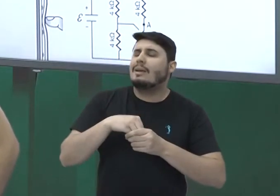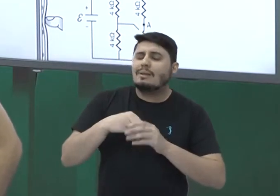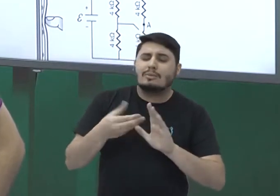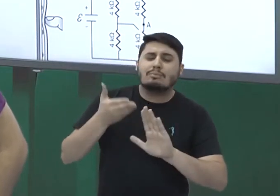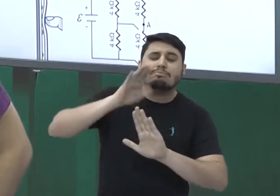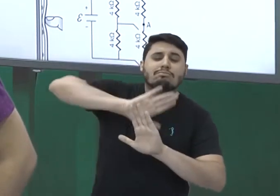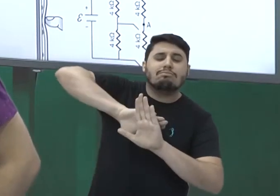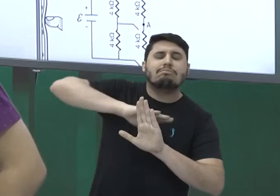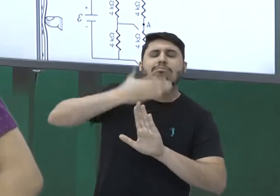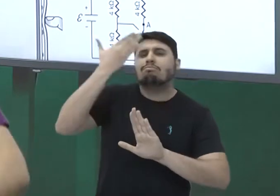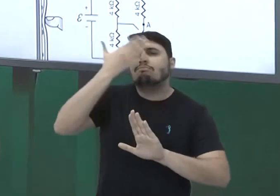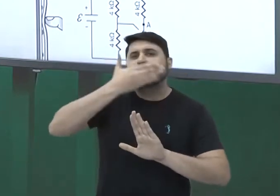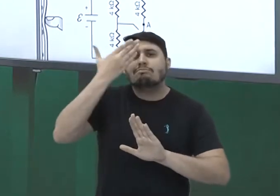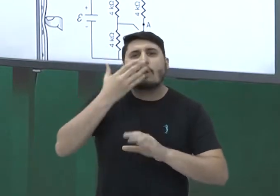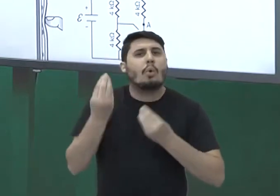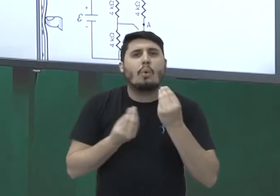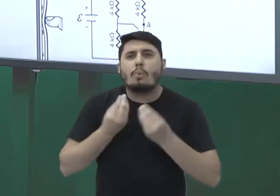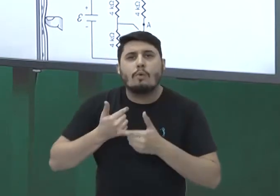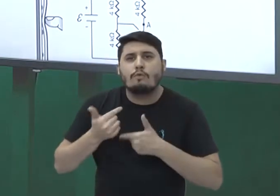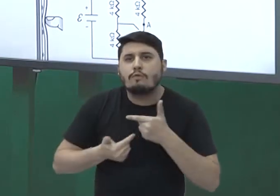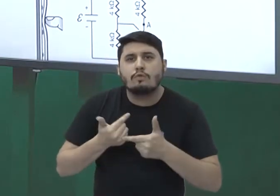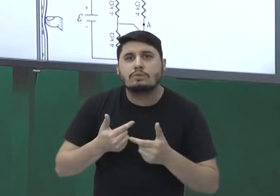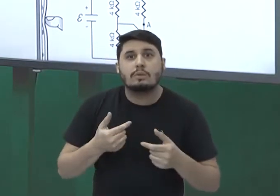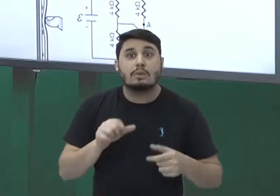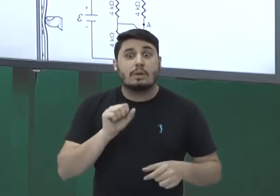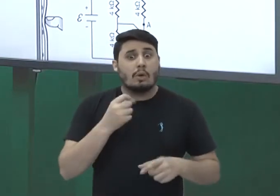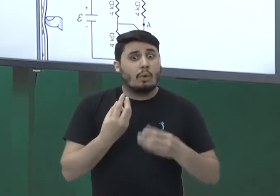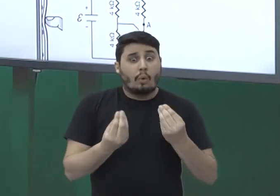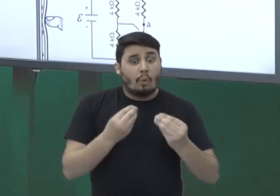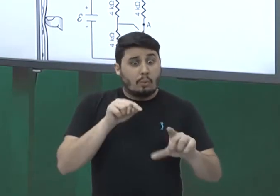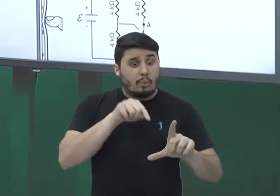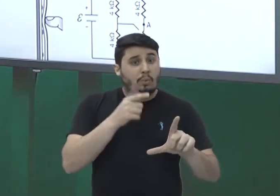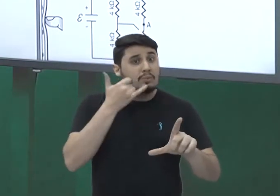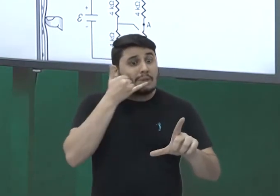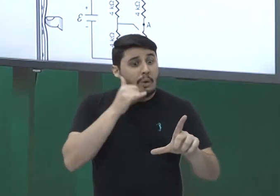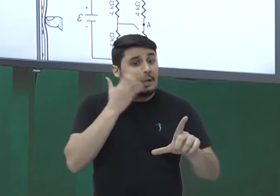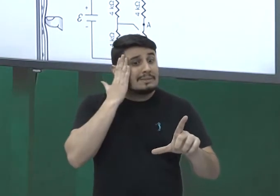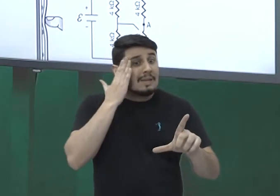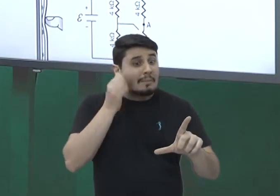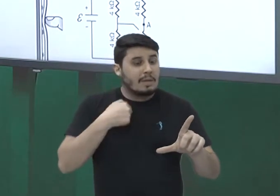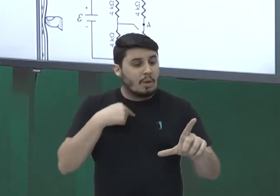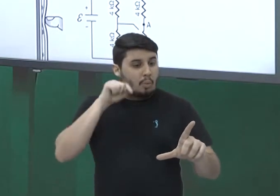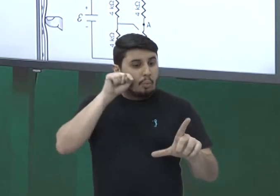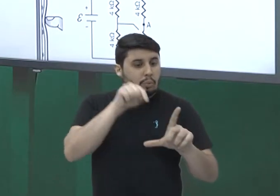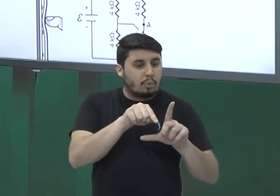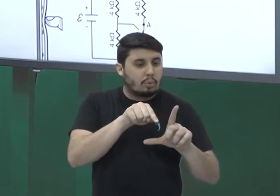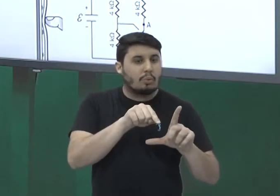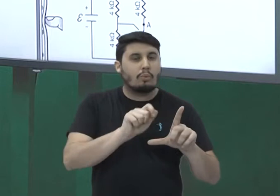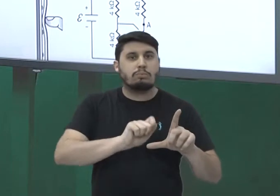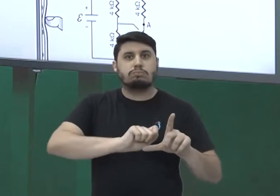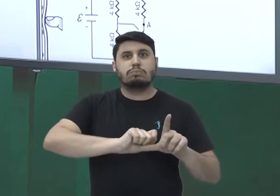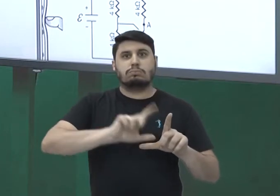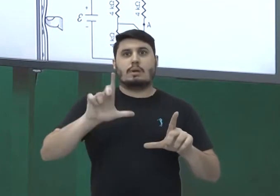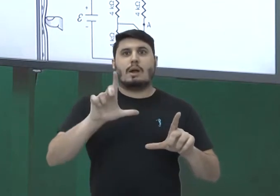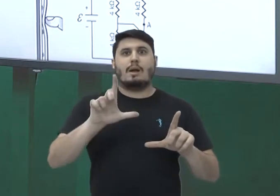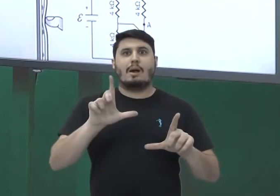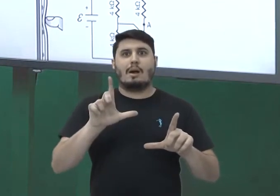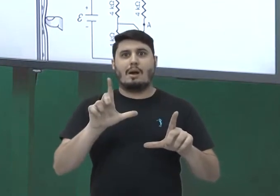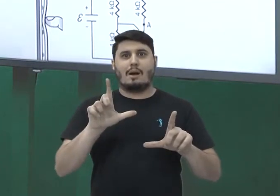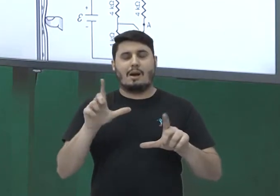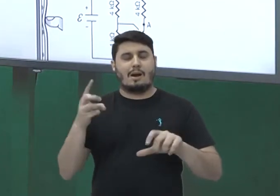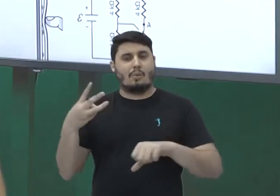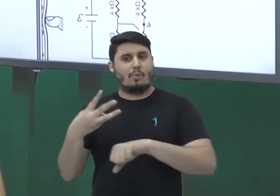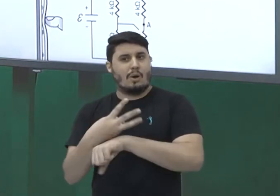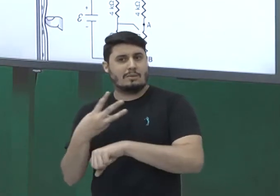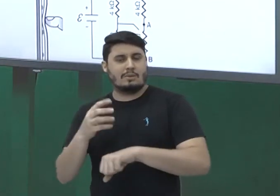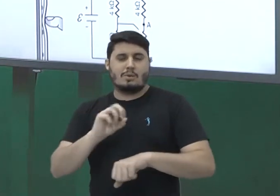forma? Como é que ele sabe que eu estou tocando exatamente naquele ponto ali, onde ele deve abrir